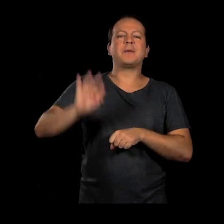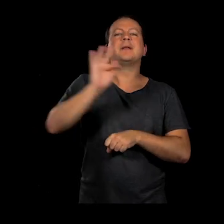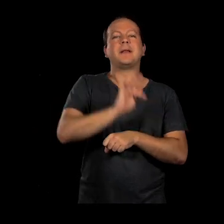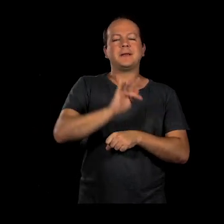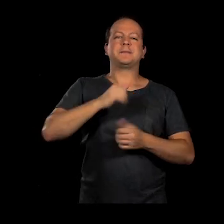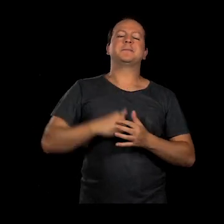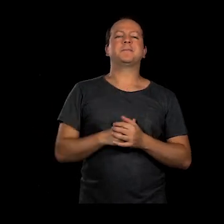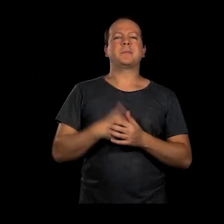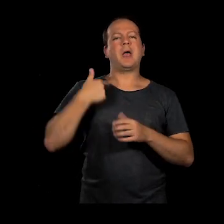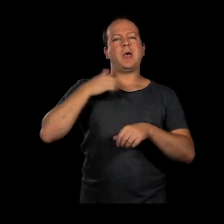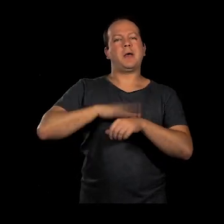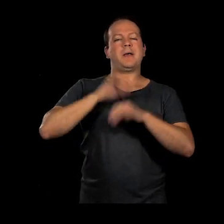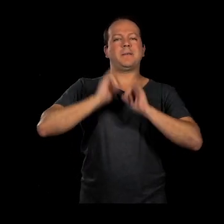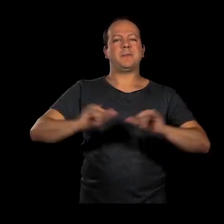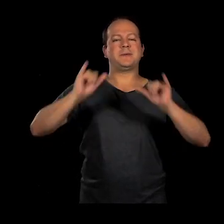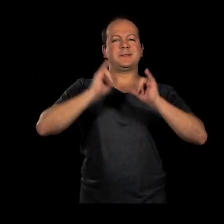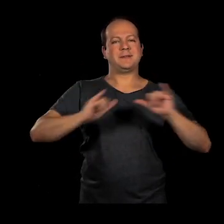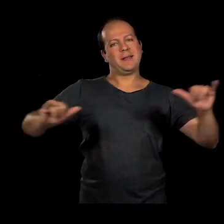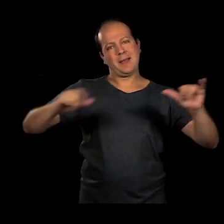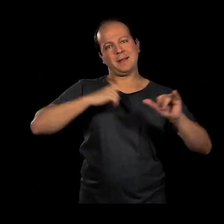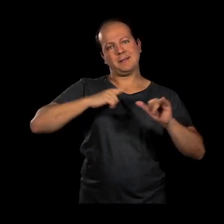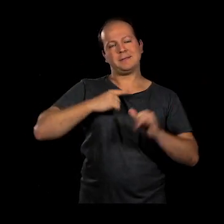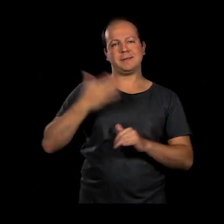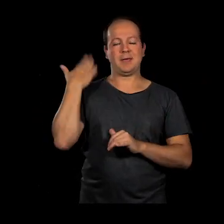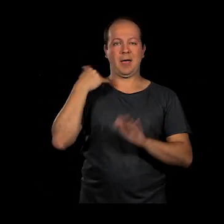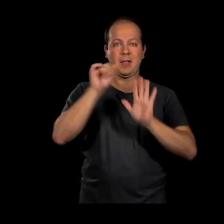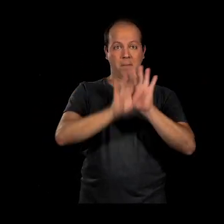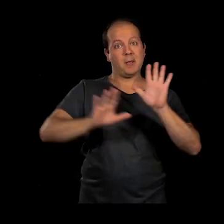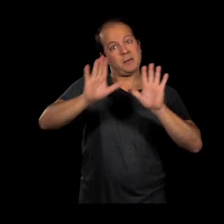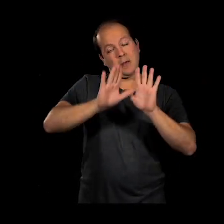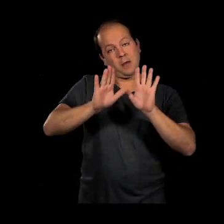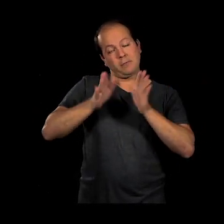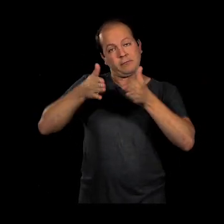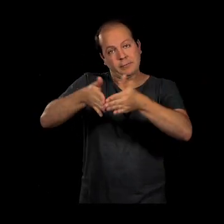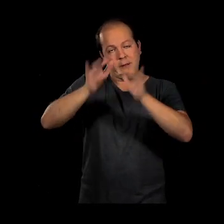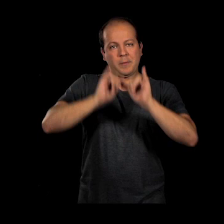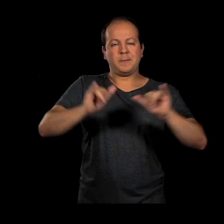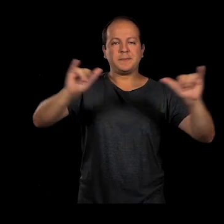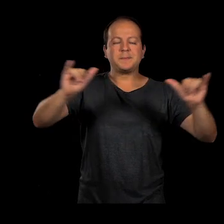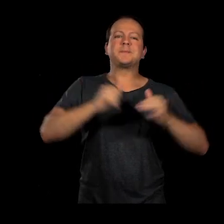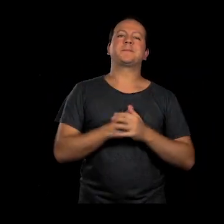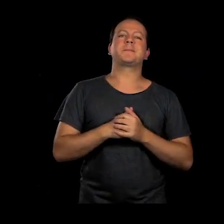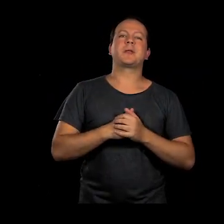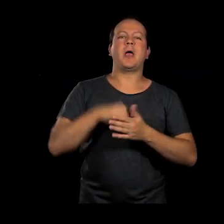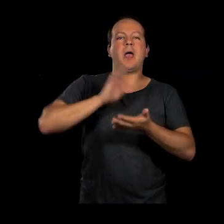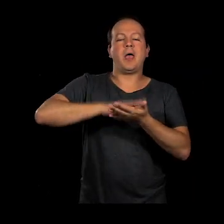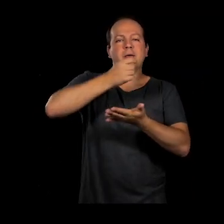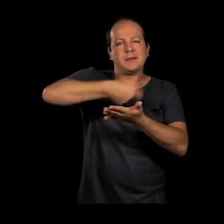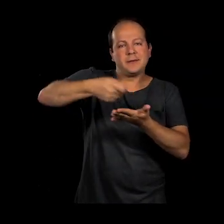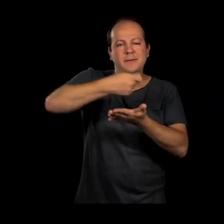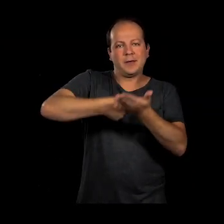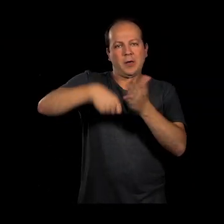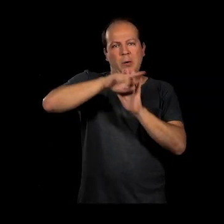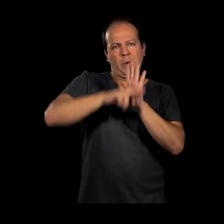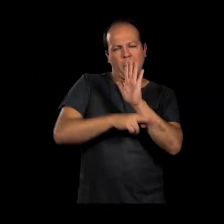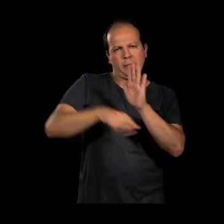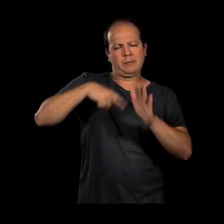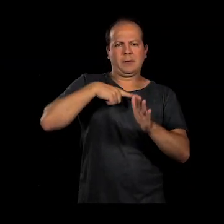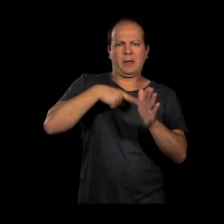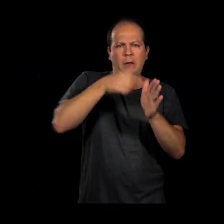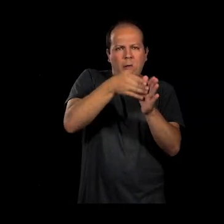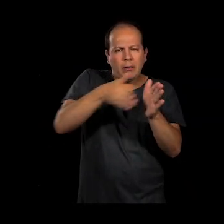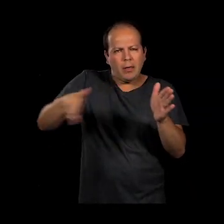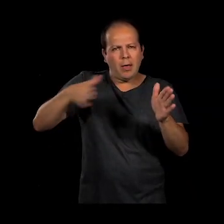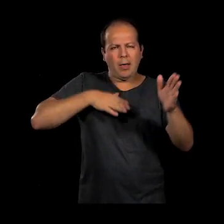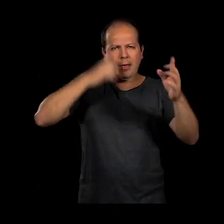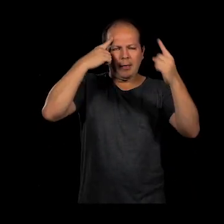pouco com publicidade, que era meio que mantinha, né, o mercado de animação, e eu escrevi um roteiro. Eu tinha